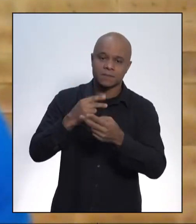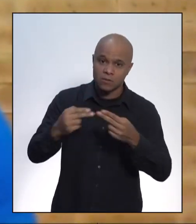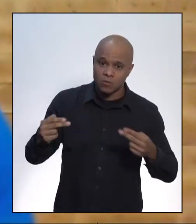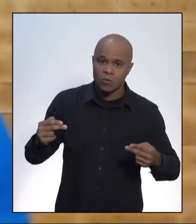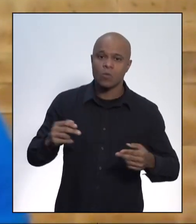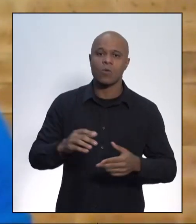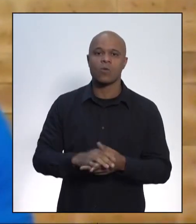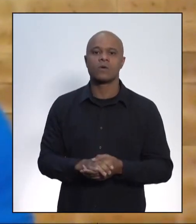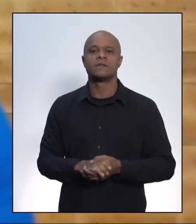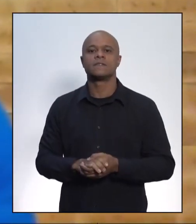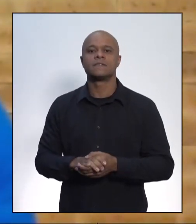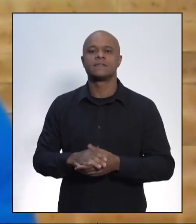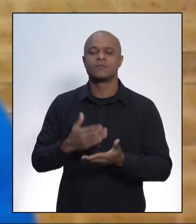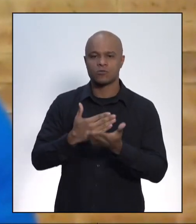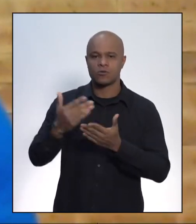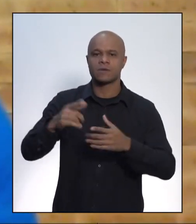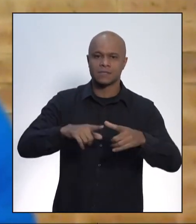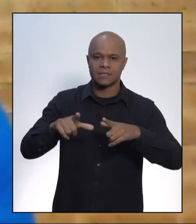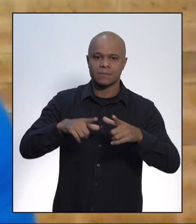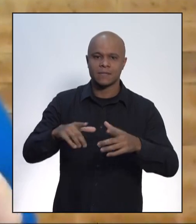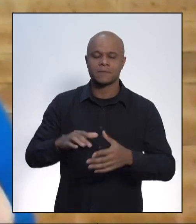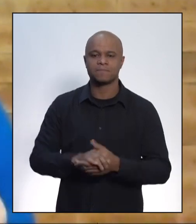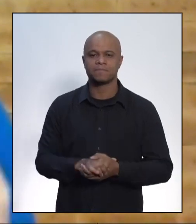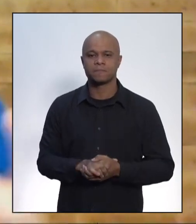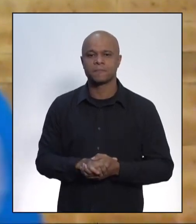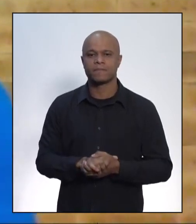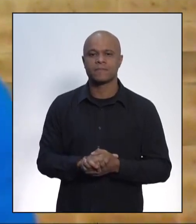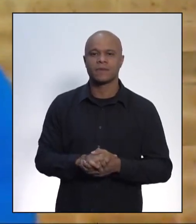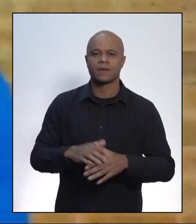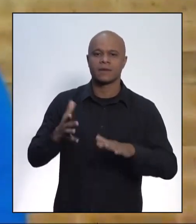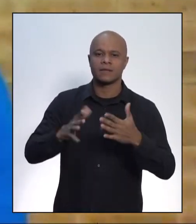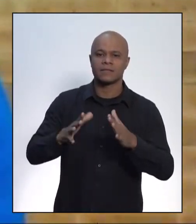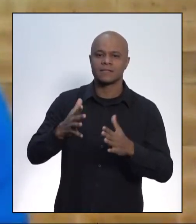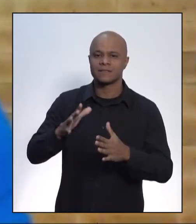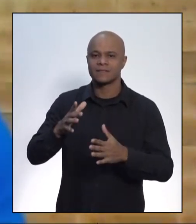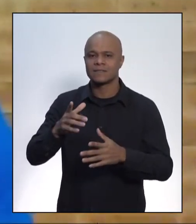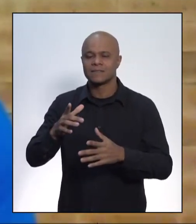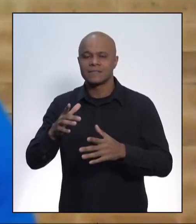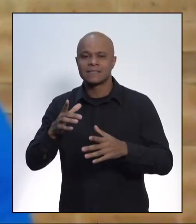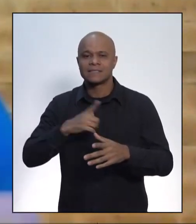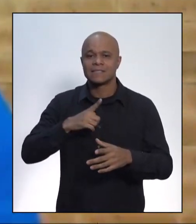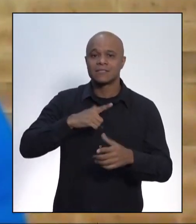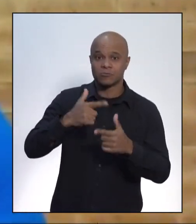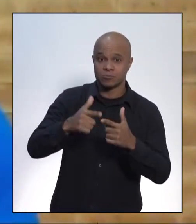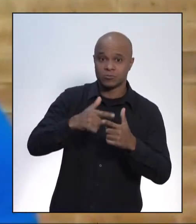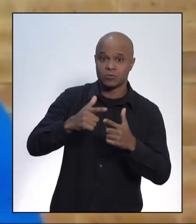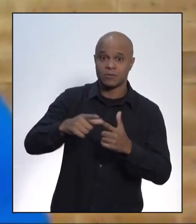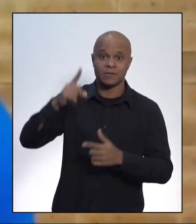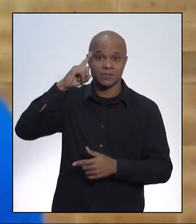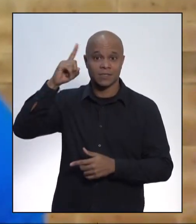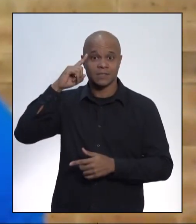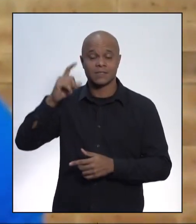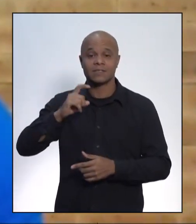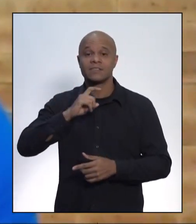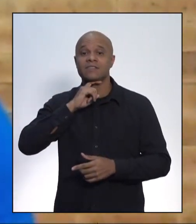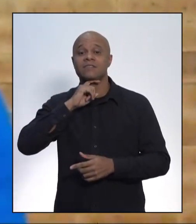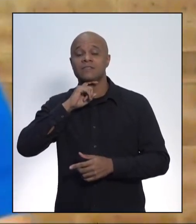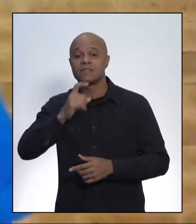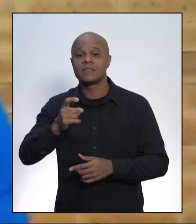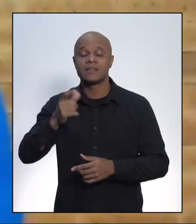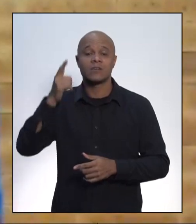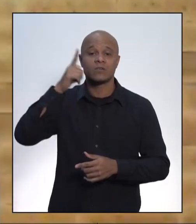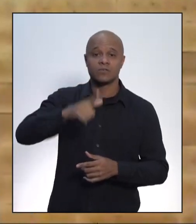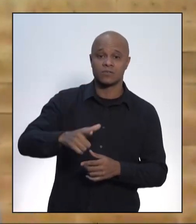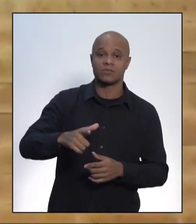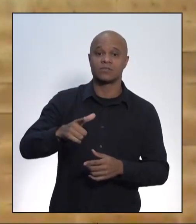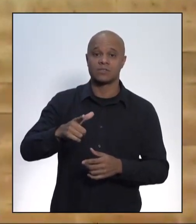algo que faz sentido. Muitas vezes empreender é você perceber que existe um problema no seu dia a dia, que você vê que ninguém está resolvendo e você quer buscar resolver, mas no